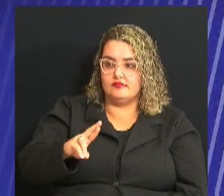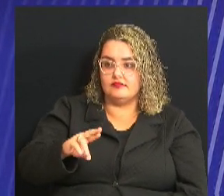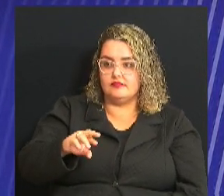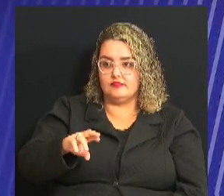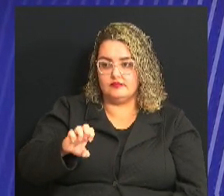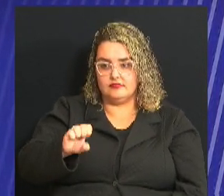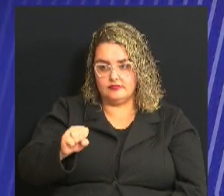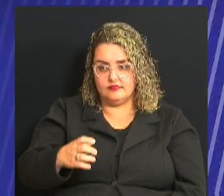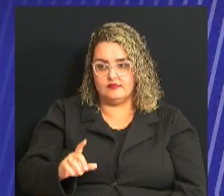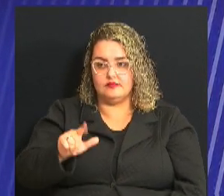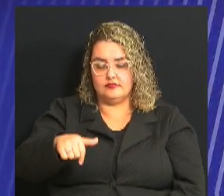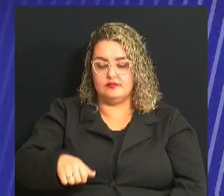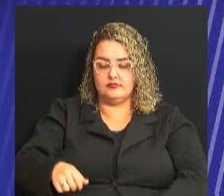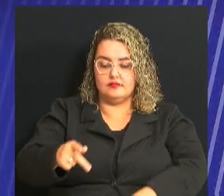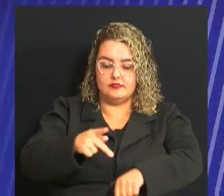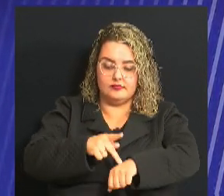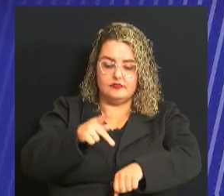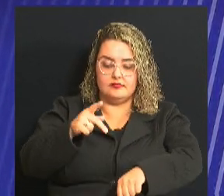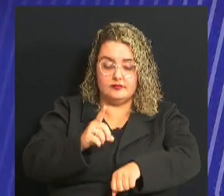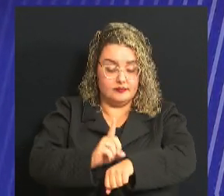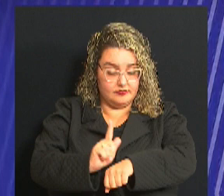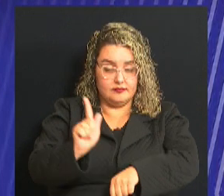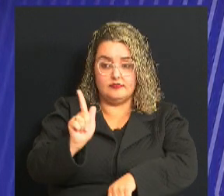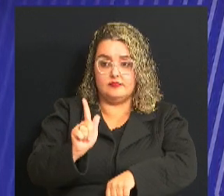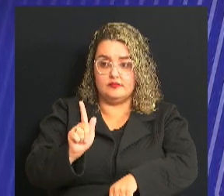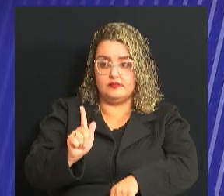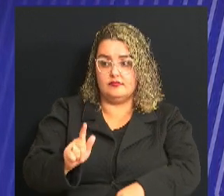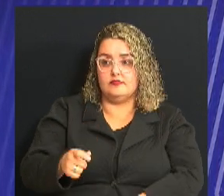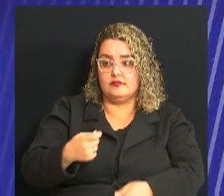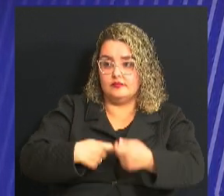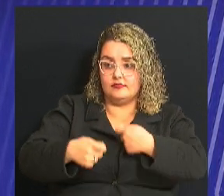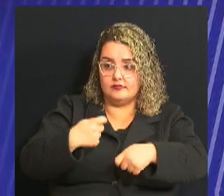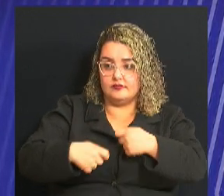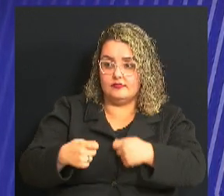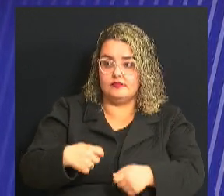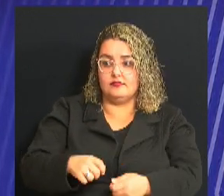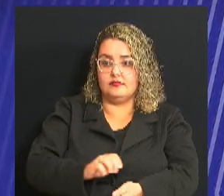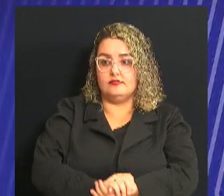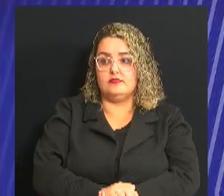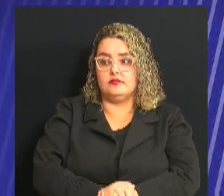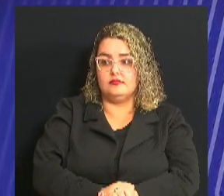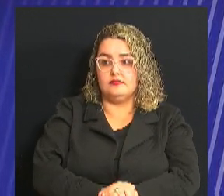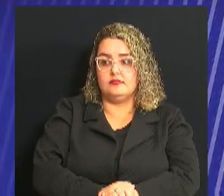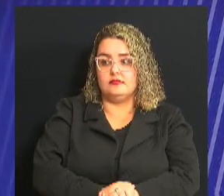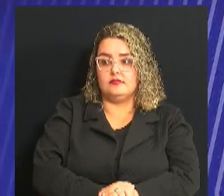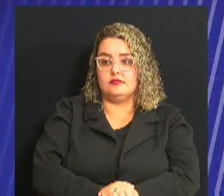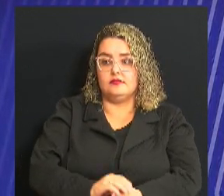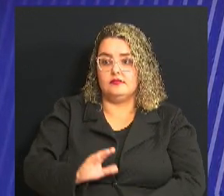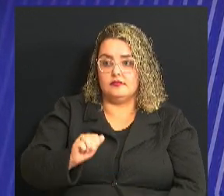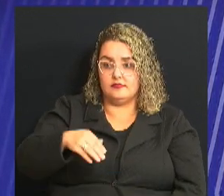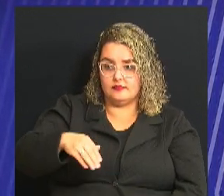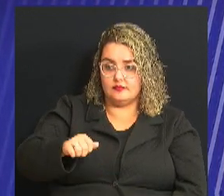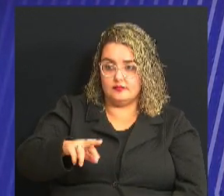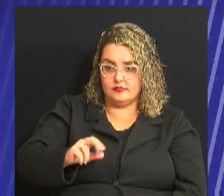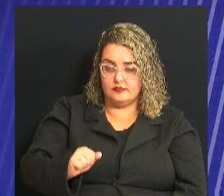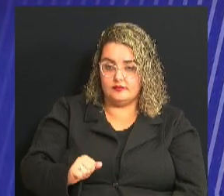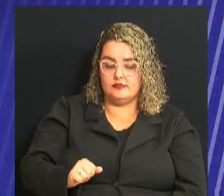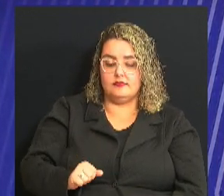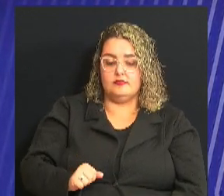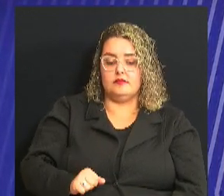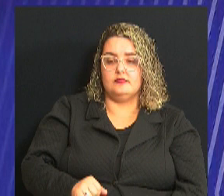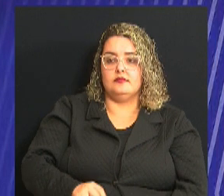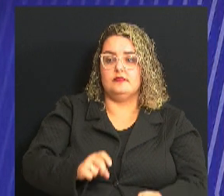empresas e foi fundador da ANCHAM, a Câmara Americana de Comércio de Campinas,